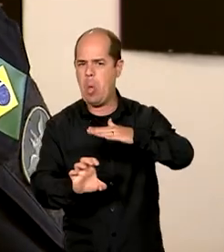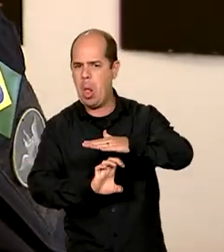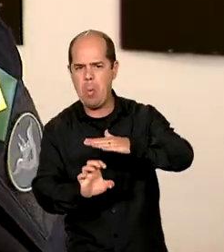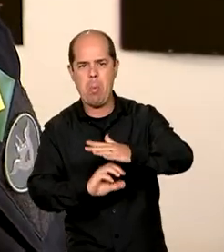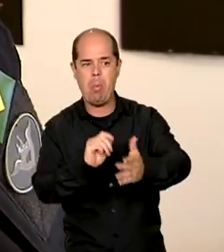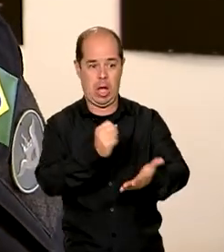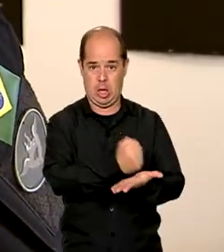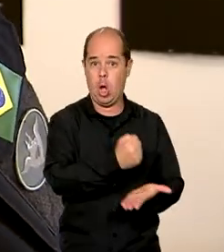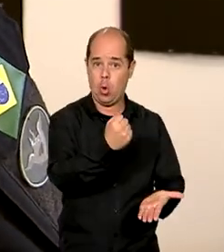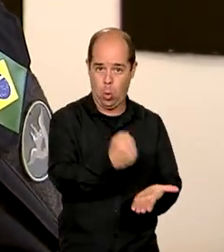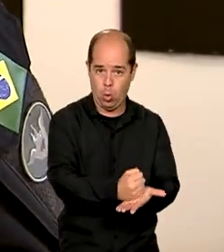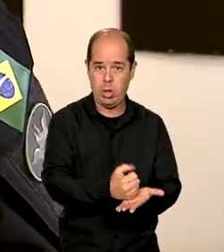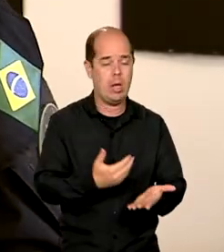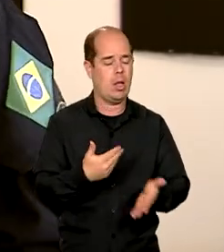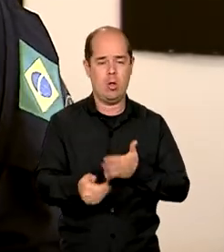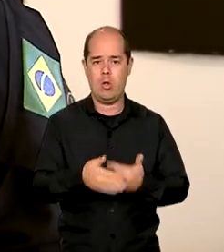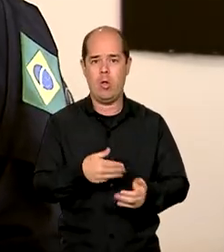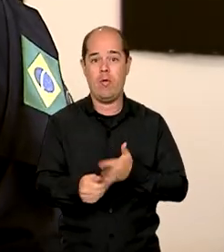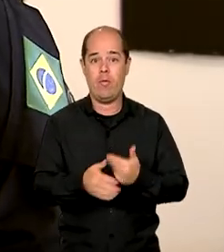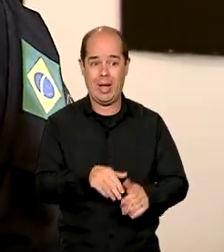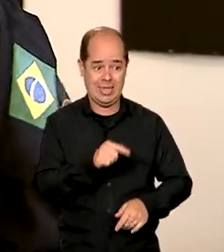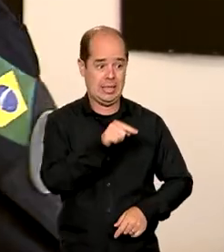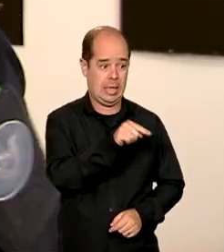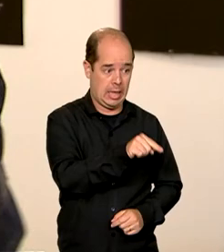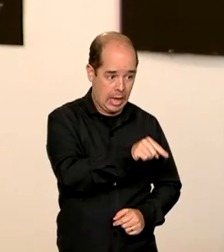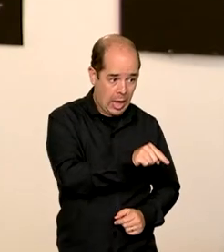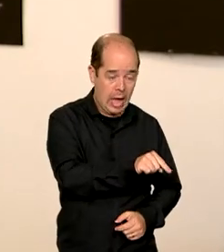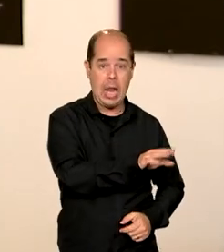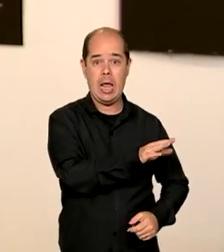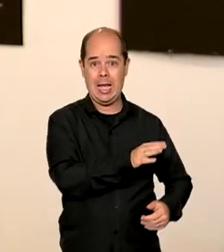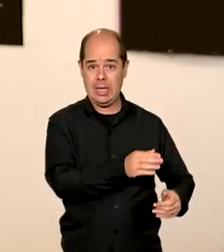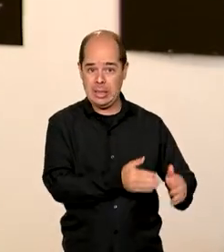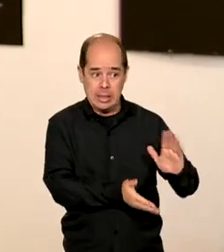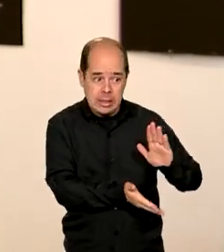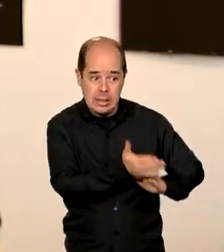transporte dos materiais, saia íntegro e chegue íntegro ao destino.